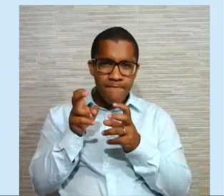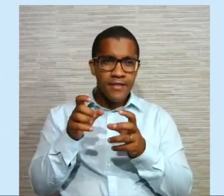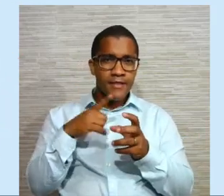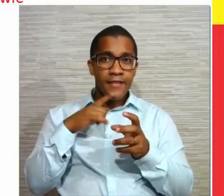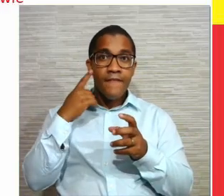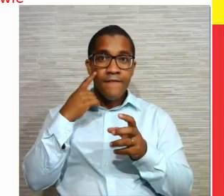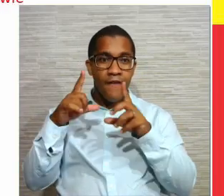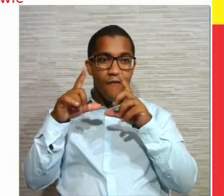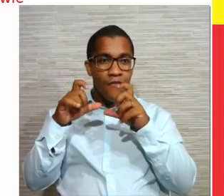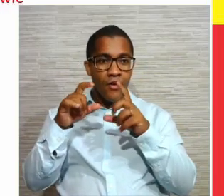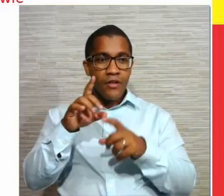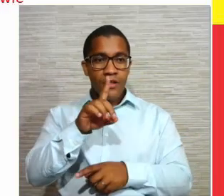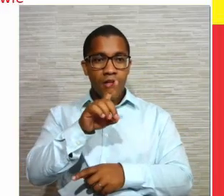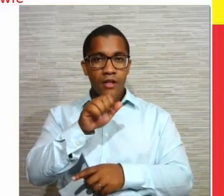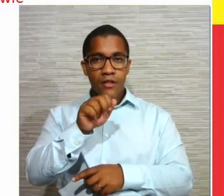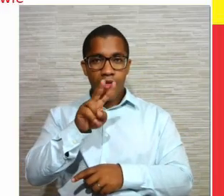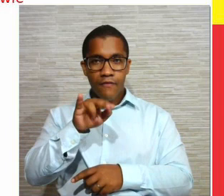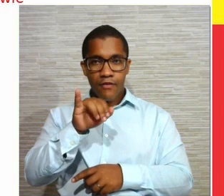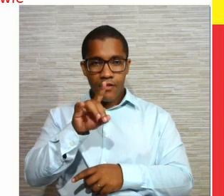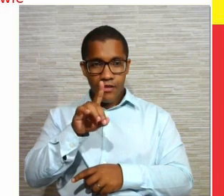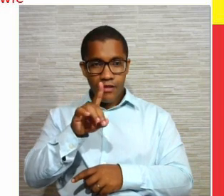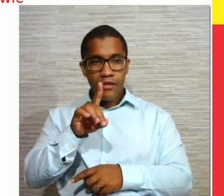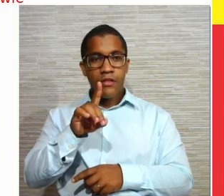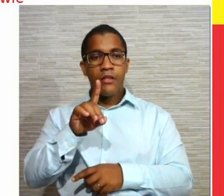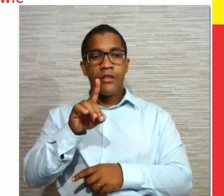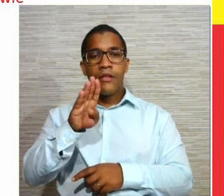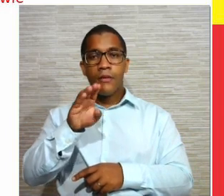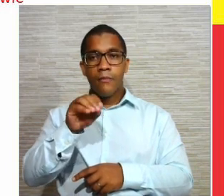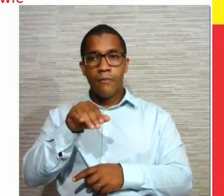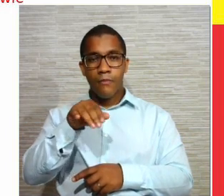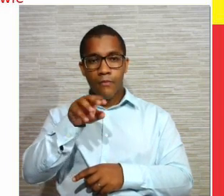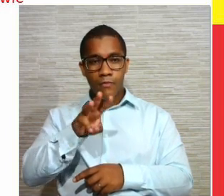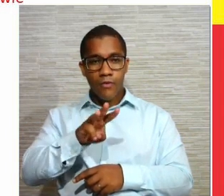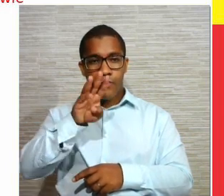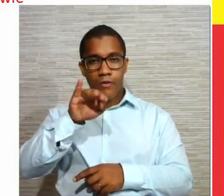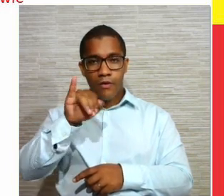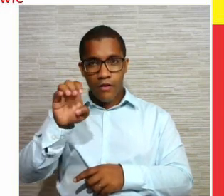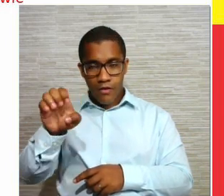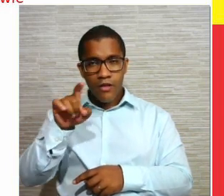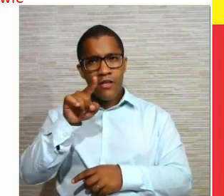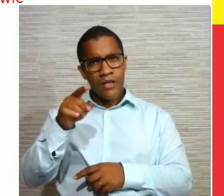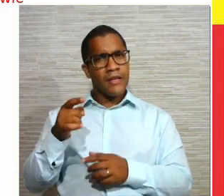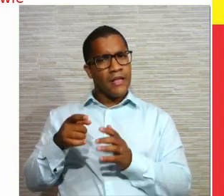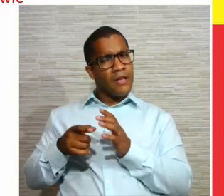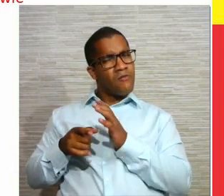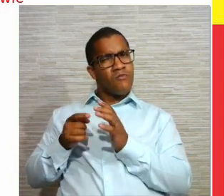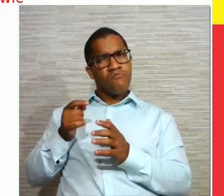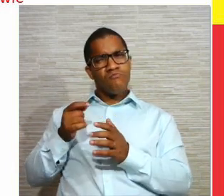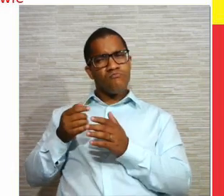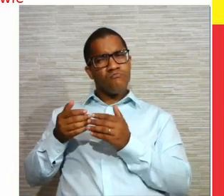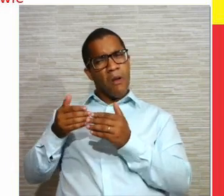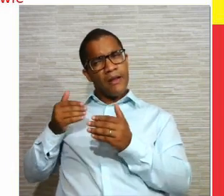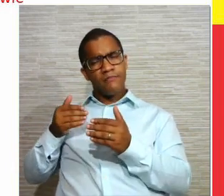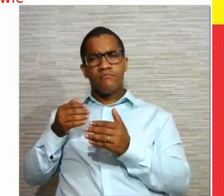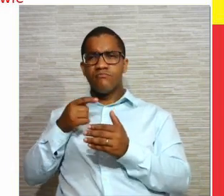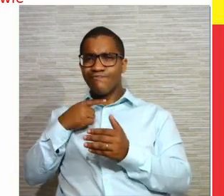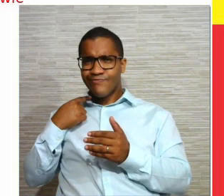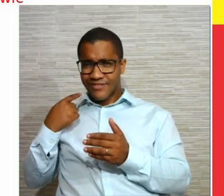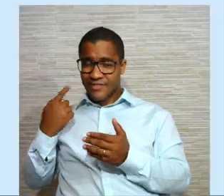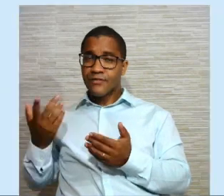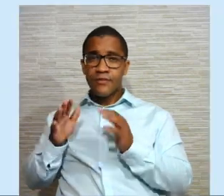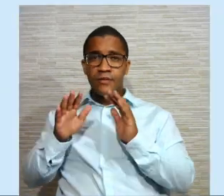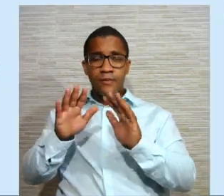tem David Bowie, que foi um dos grandes nomes do glam rock, falecido recentemente, né? Então, assim, ele, no início da